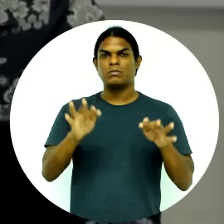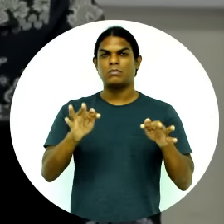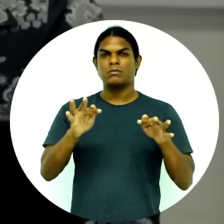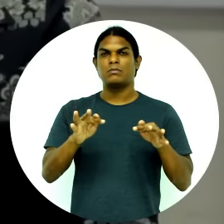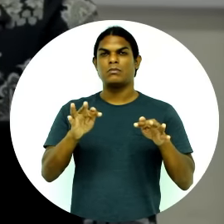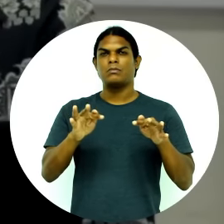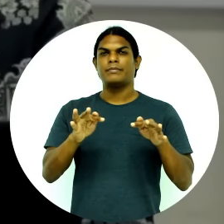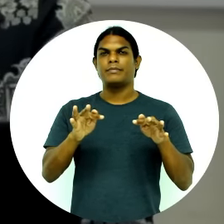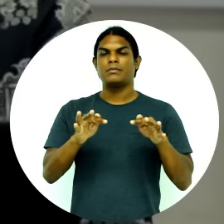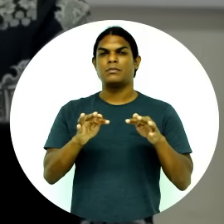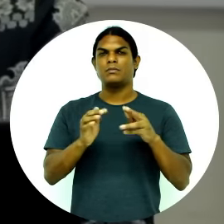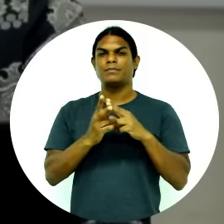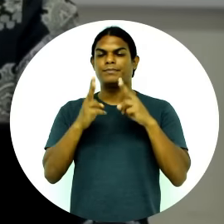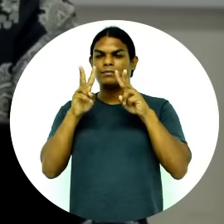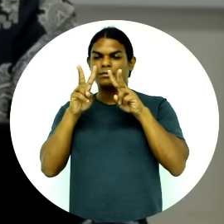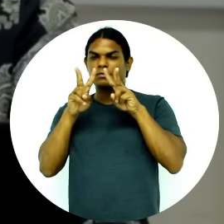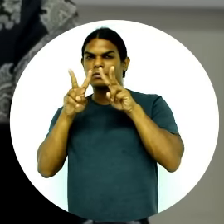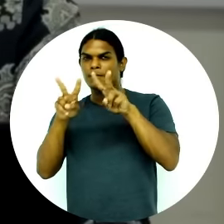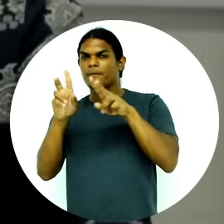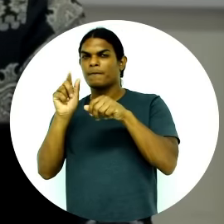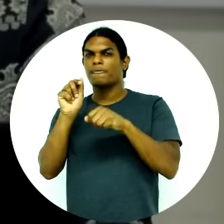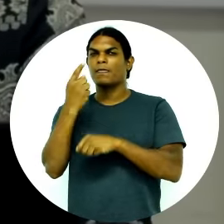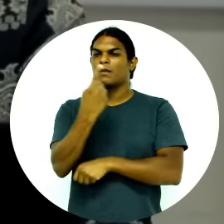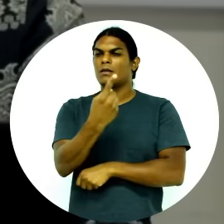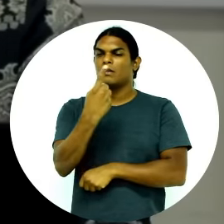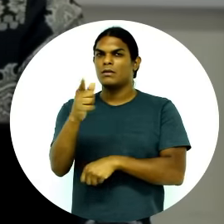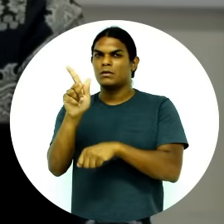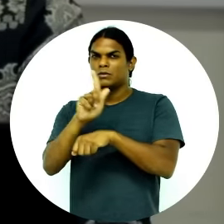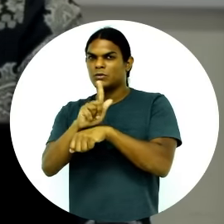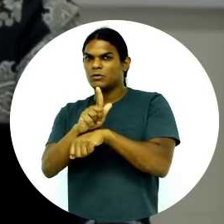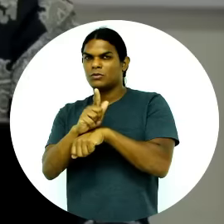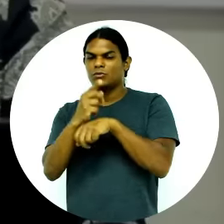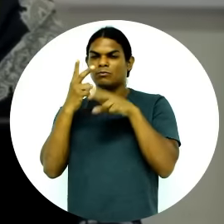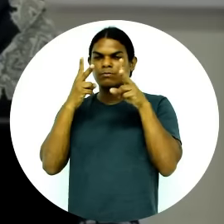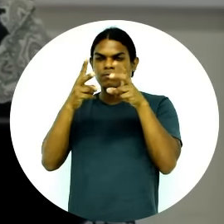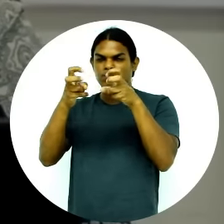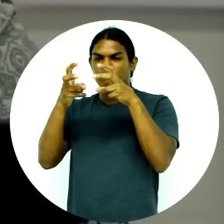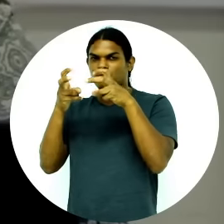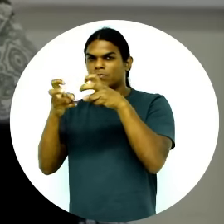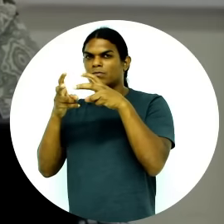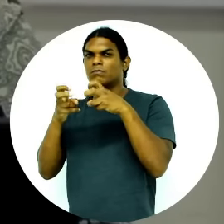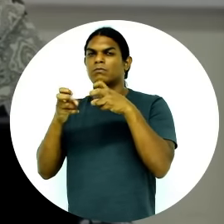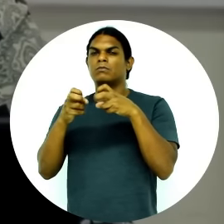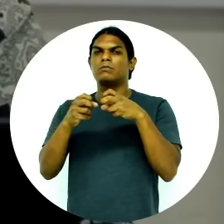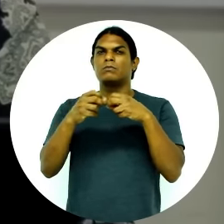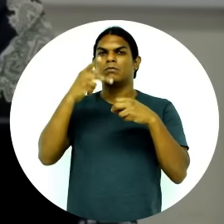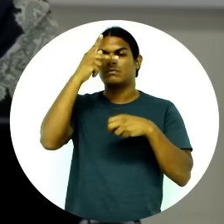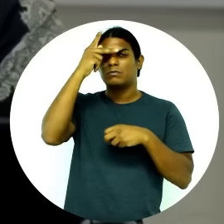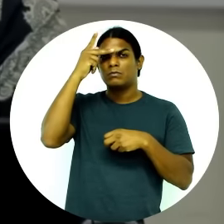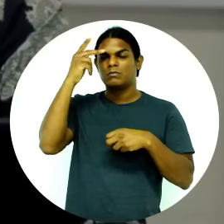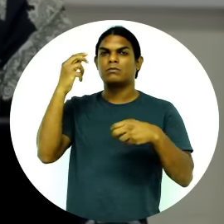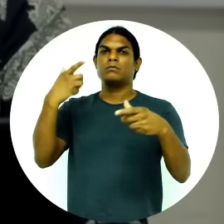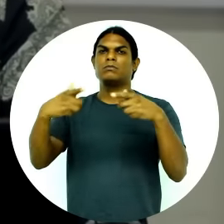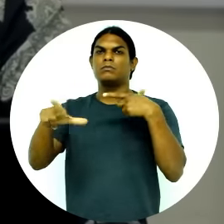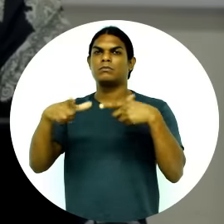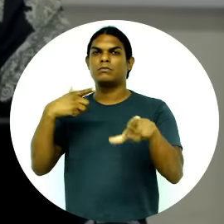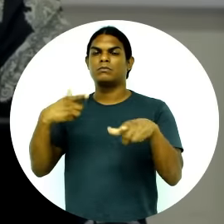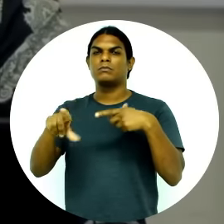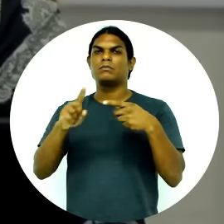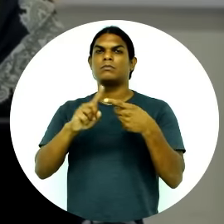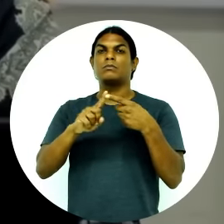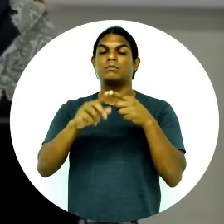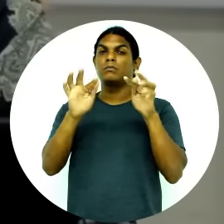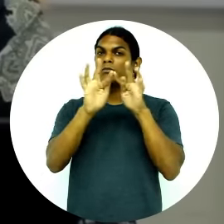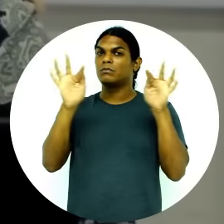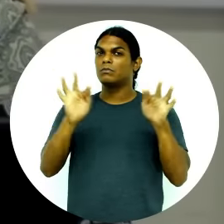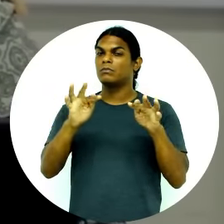avaliação de desempenho realizado para aquele avaliado. As falhas da avaliação de desempenho. Os avaliadores